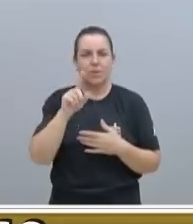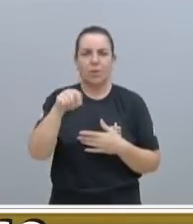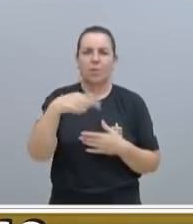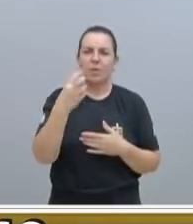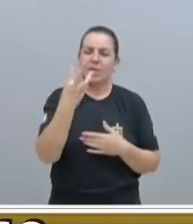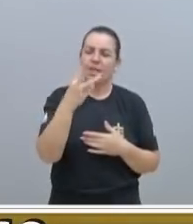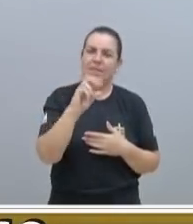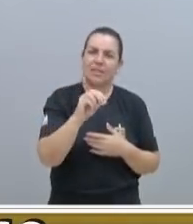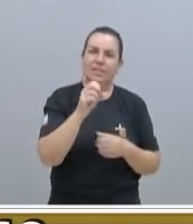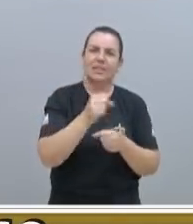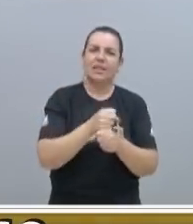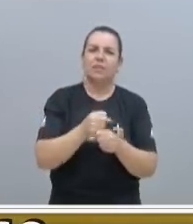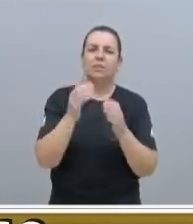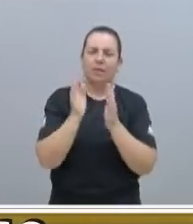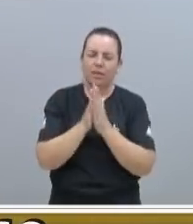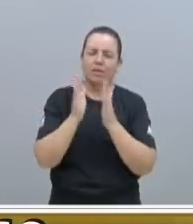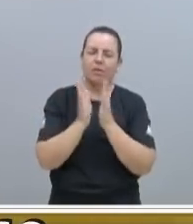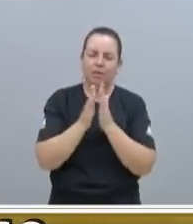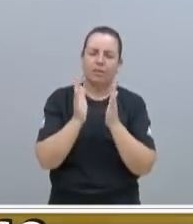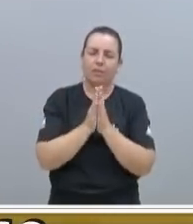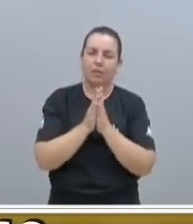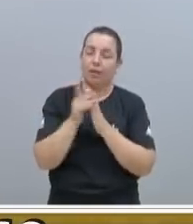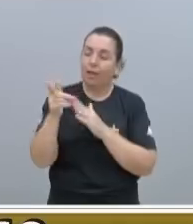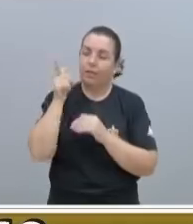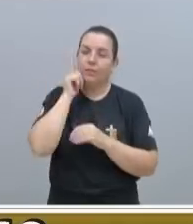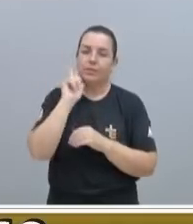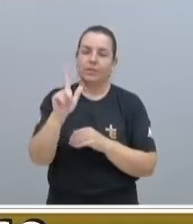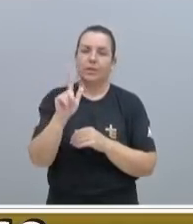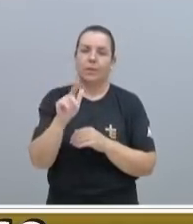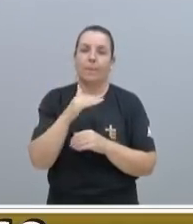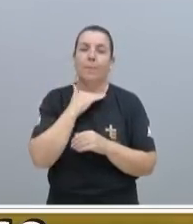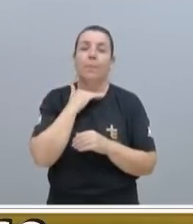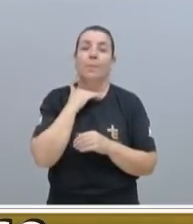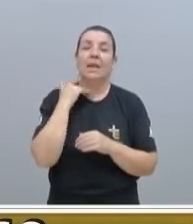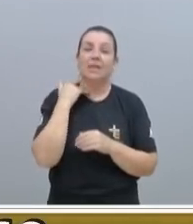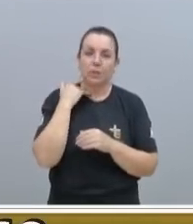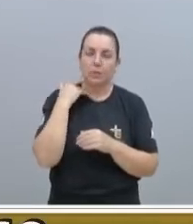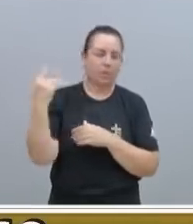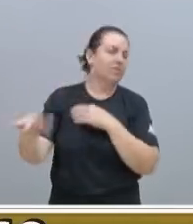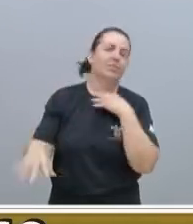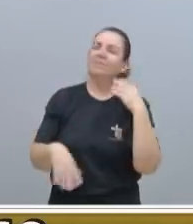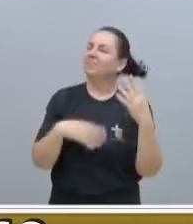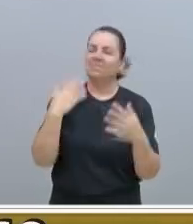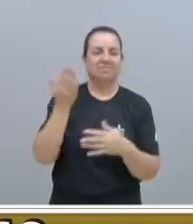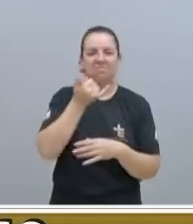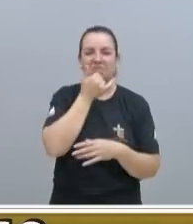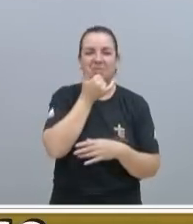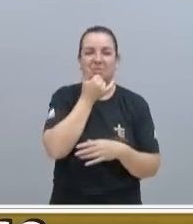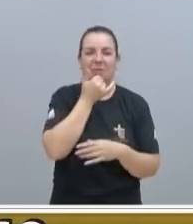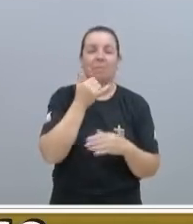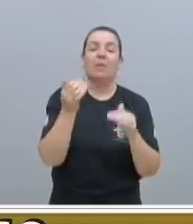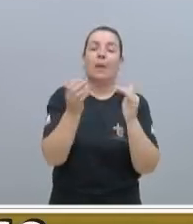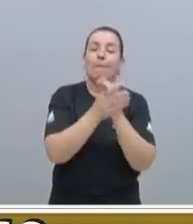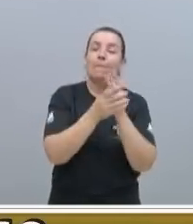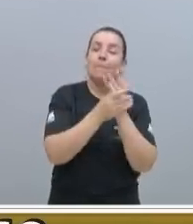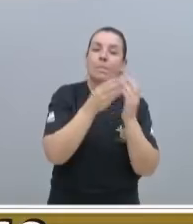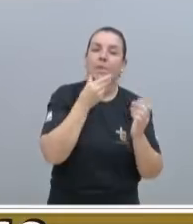reza o marido morreu batizado morreu convertido